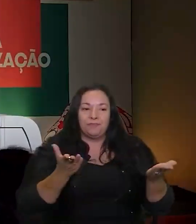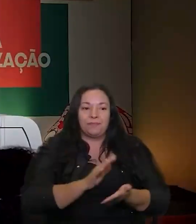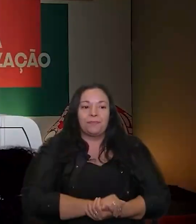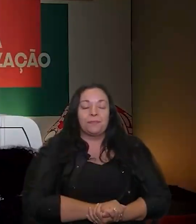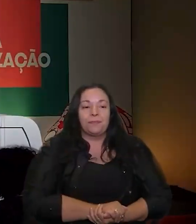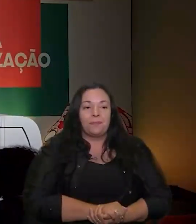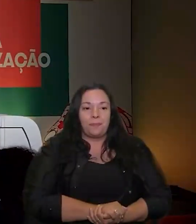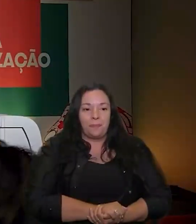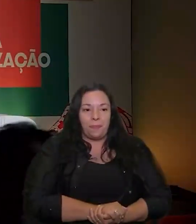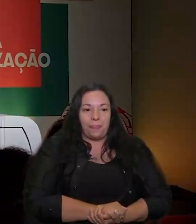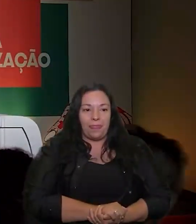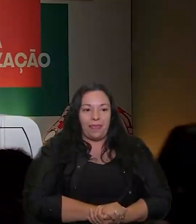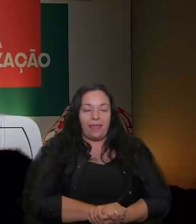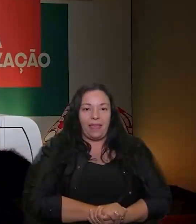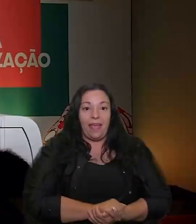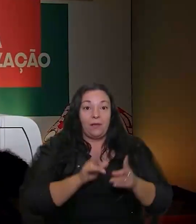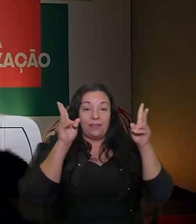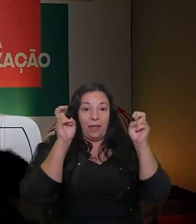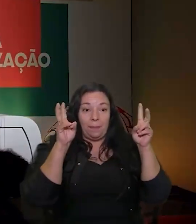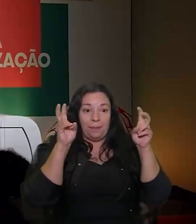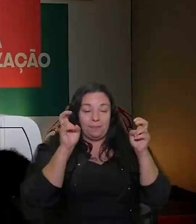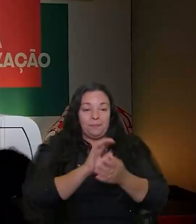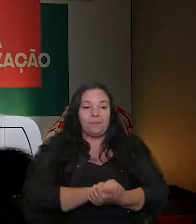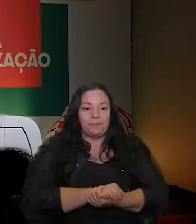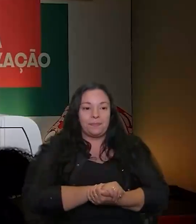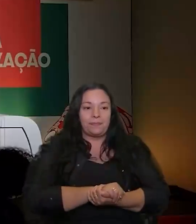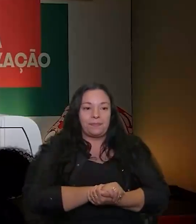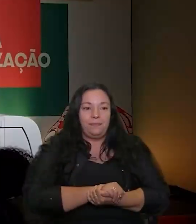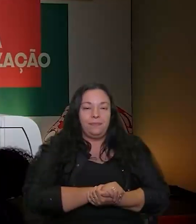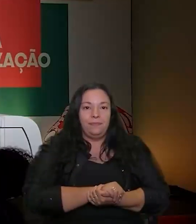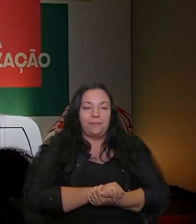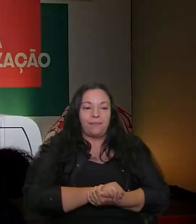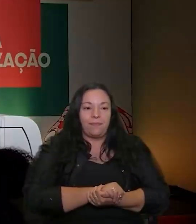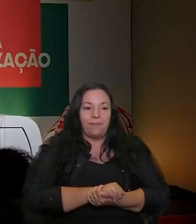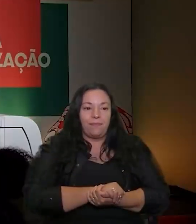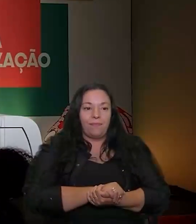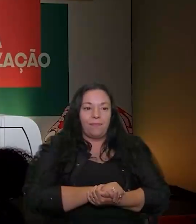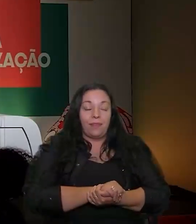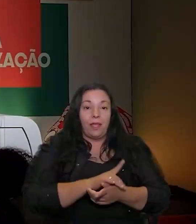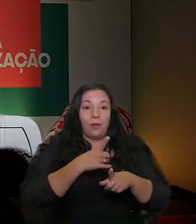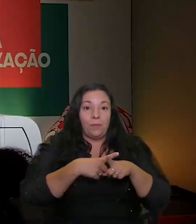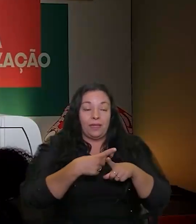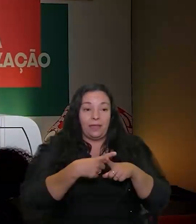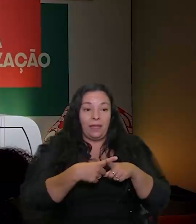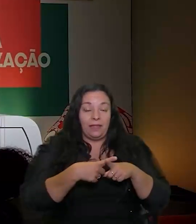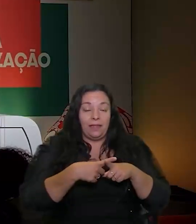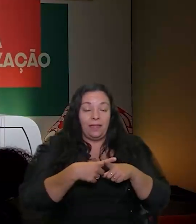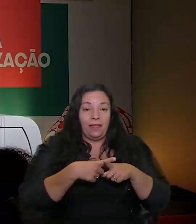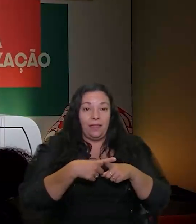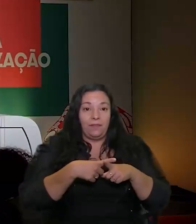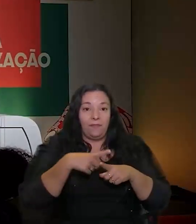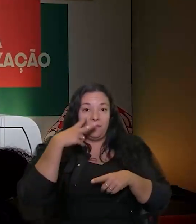traz uma regata com gola de tom branco. Leva no pescoço o crachá dos participantes do evento. A segunda pessoa sentada é Jefferson